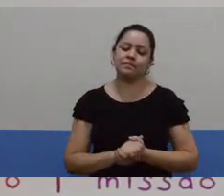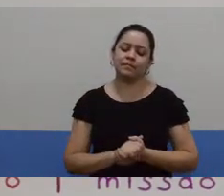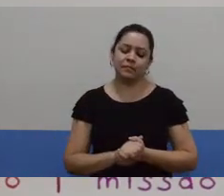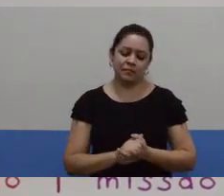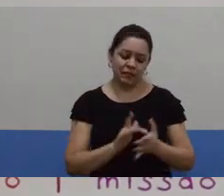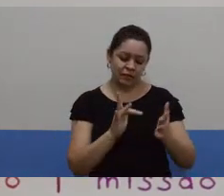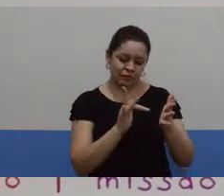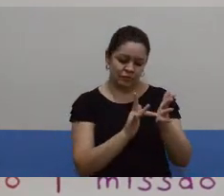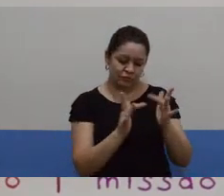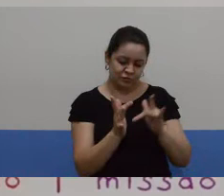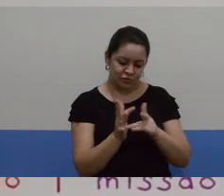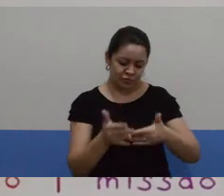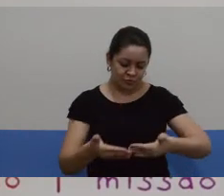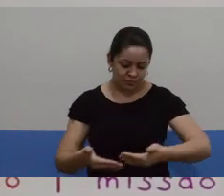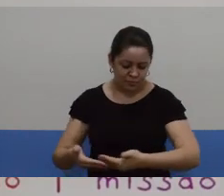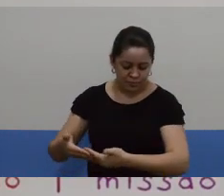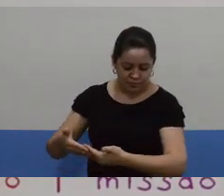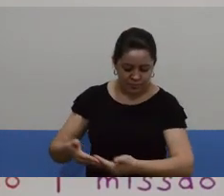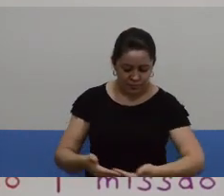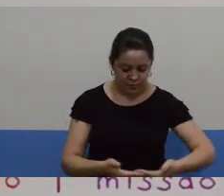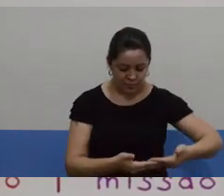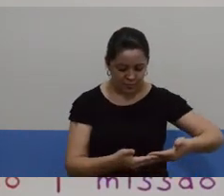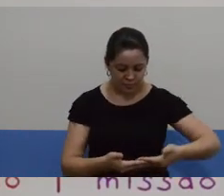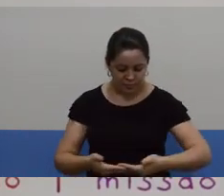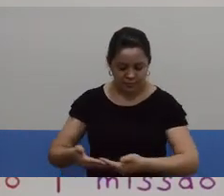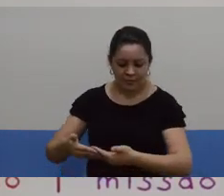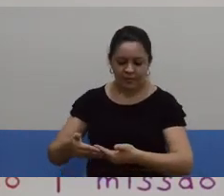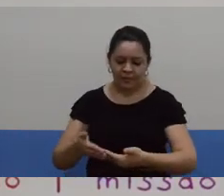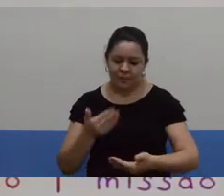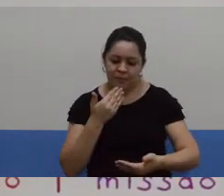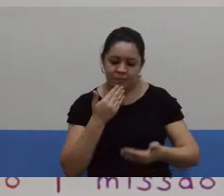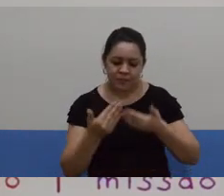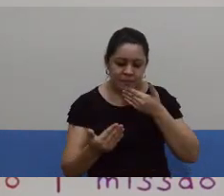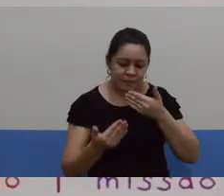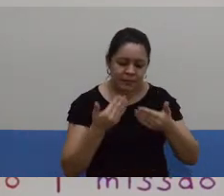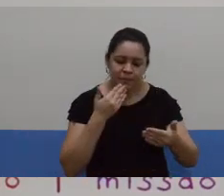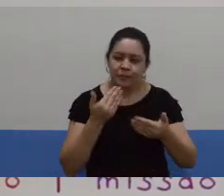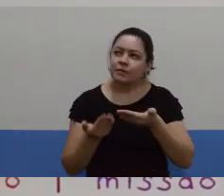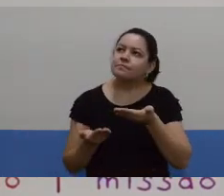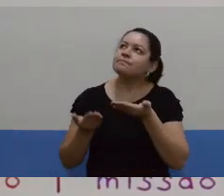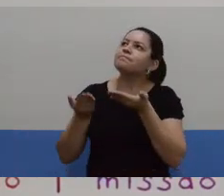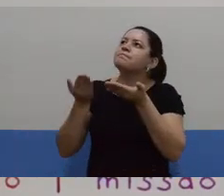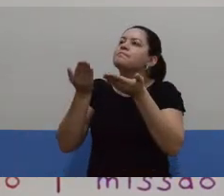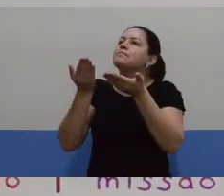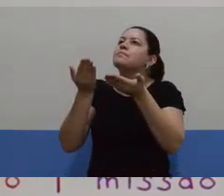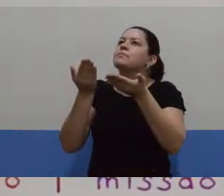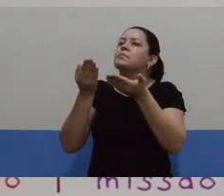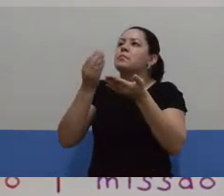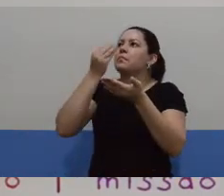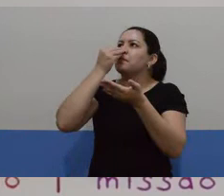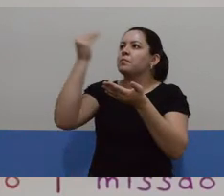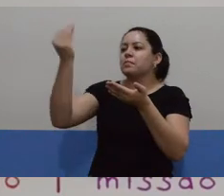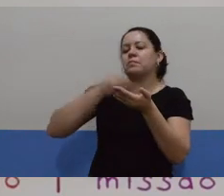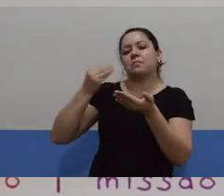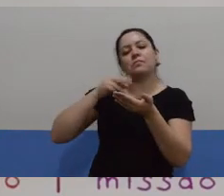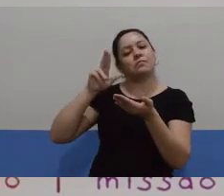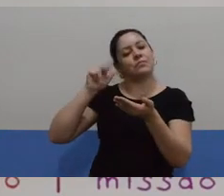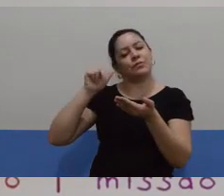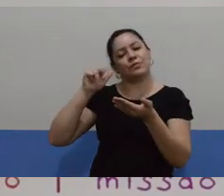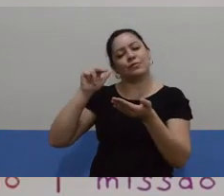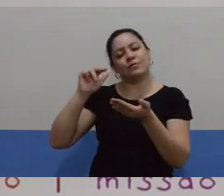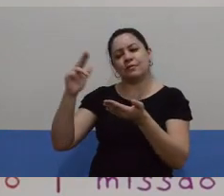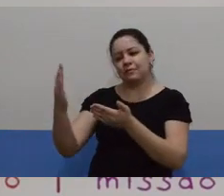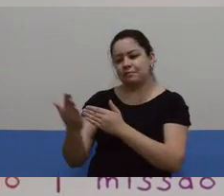Deus, colocamos nossos pedidos, na certeza de que jamais seremos desamparados.